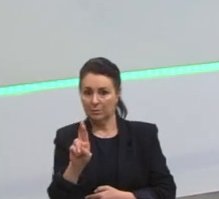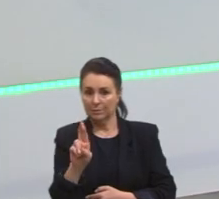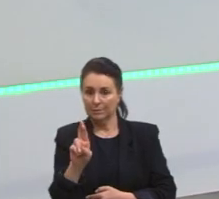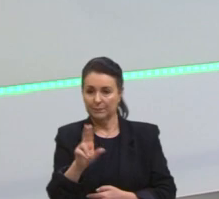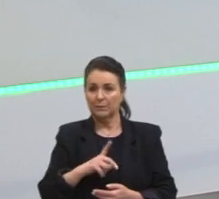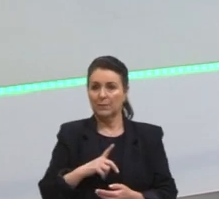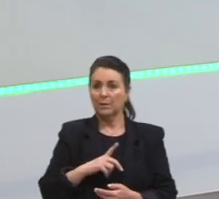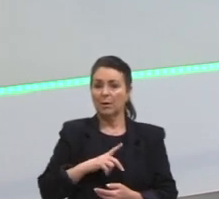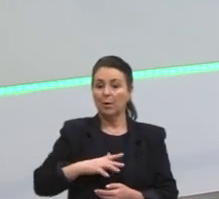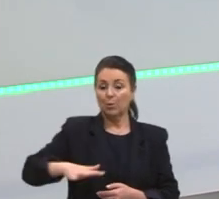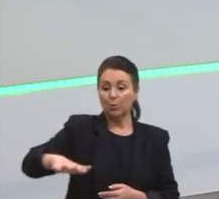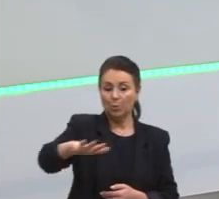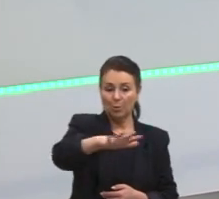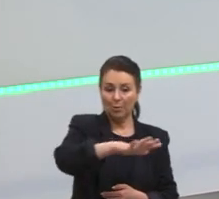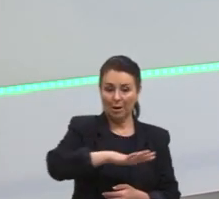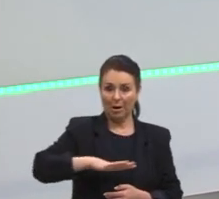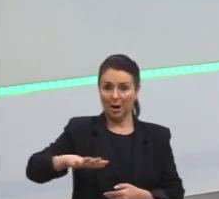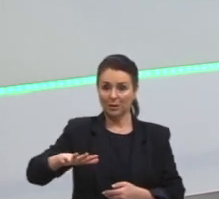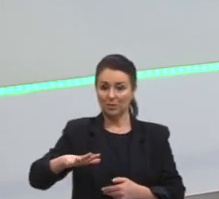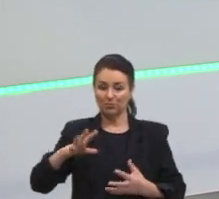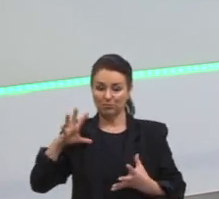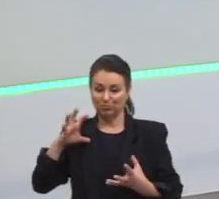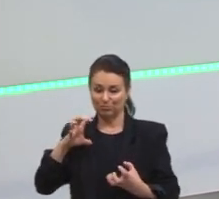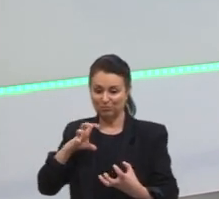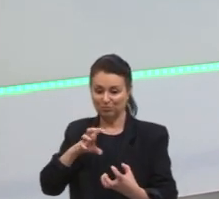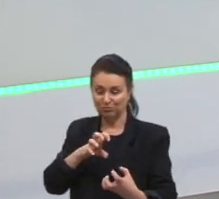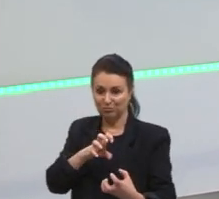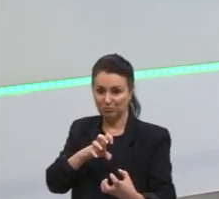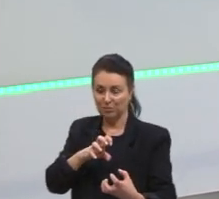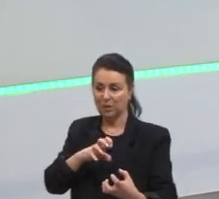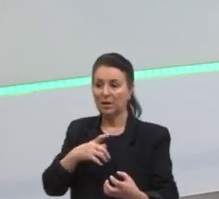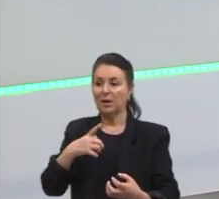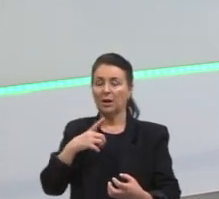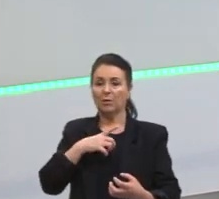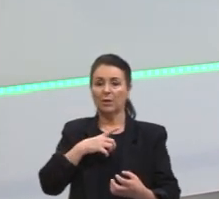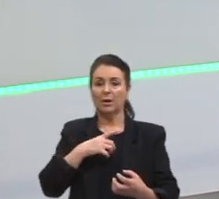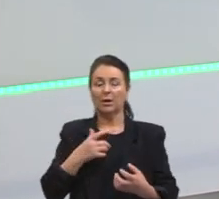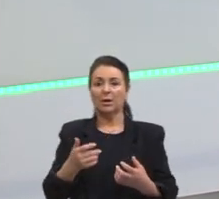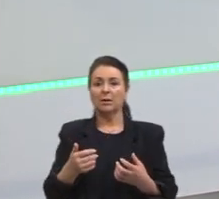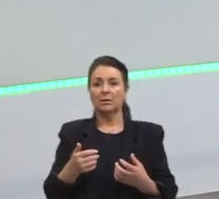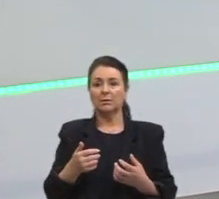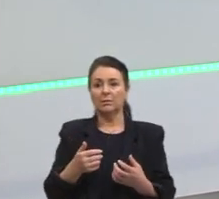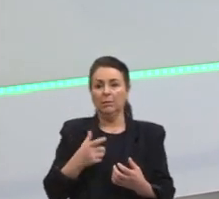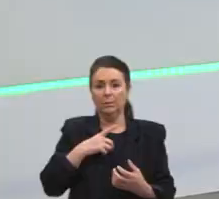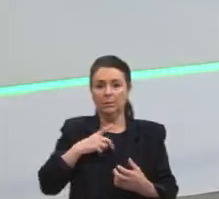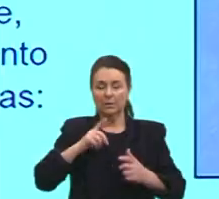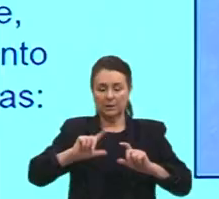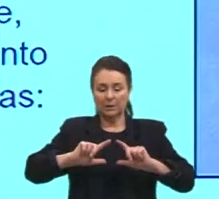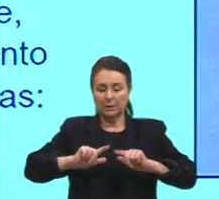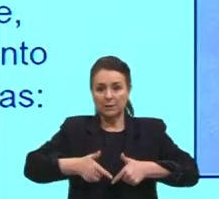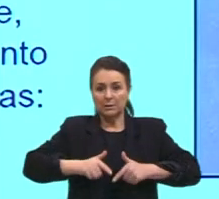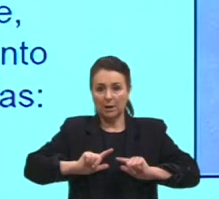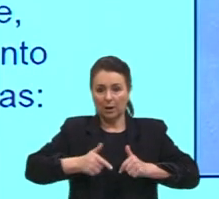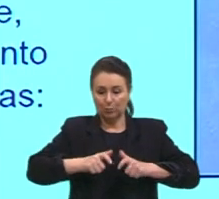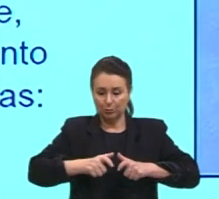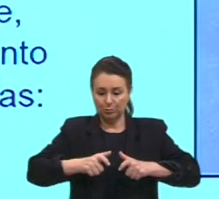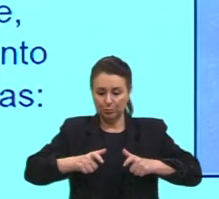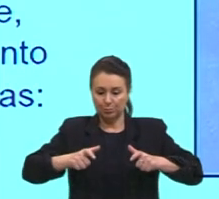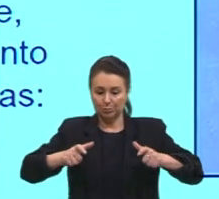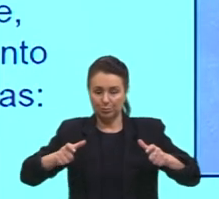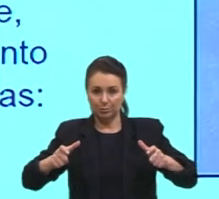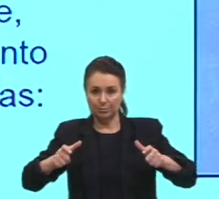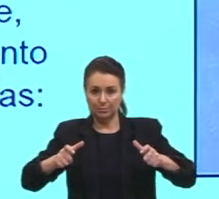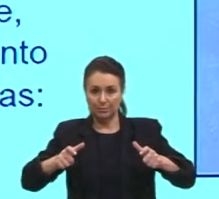áreas de tensão tá então nós temos a evolução desse território de Israel tá gurizada nós temos a evolução